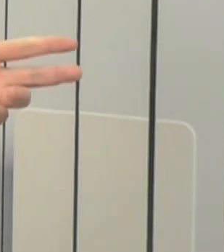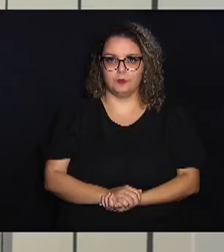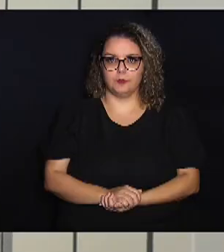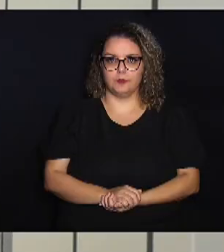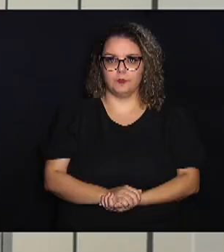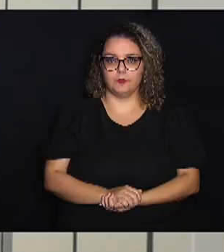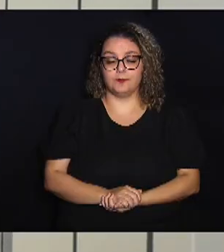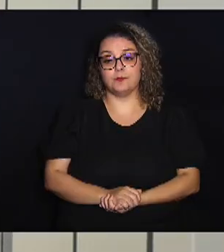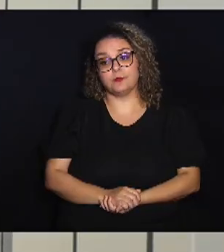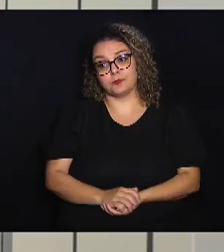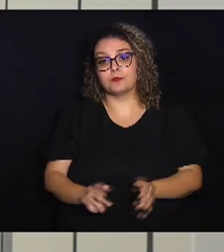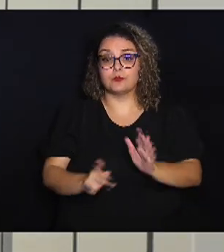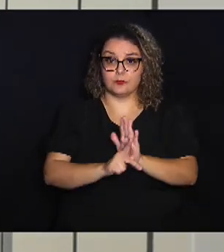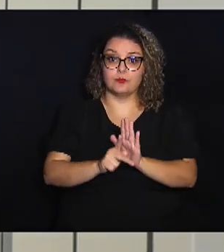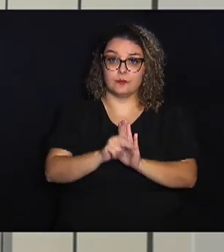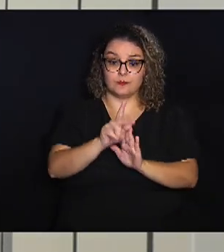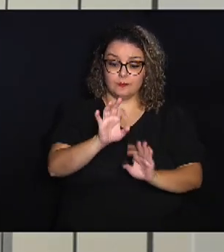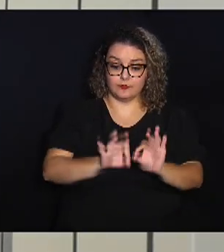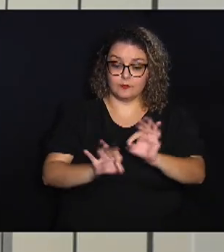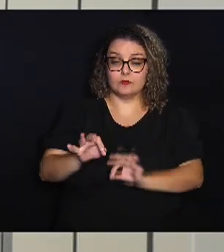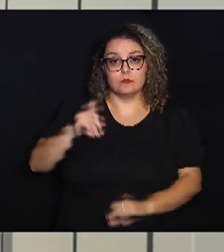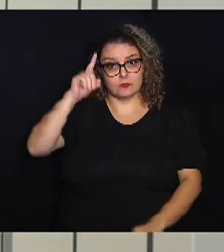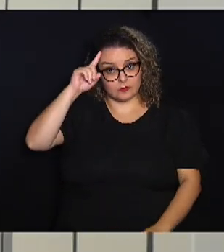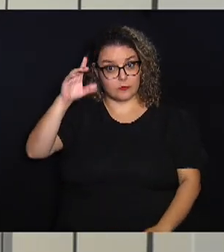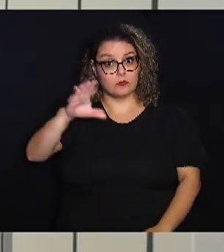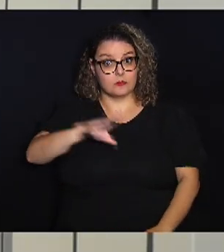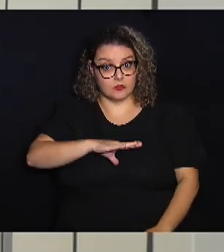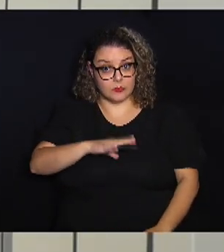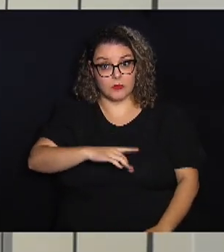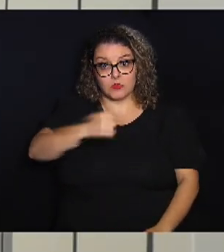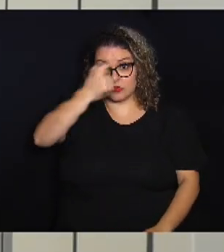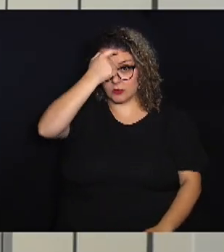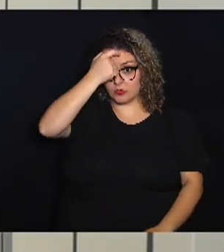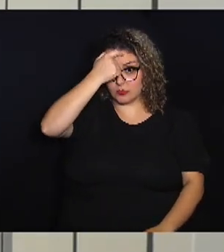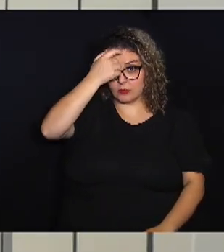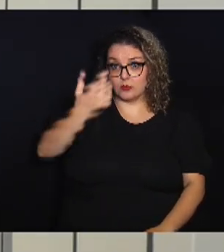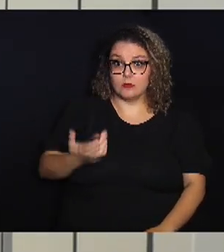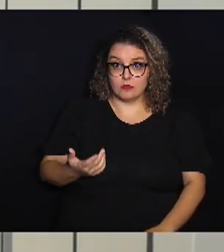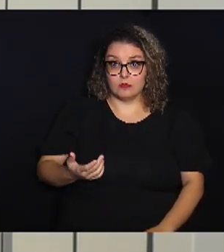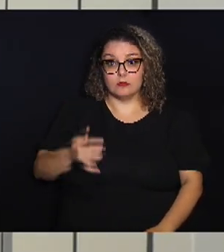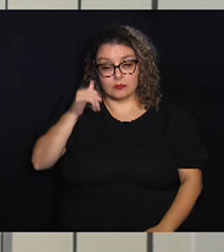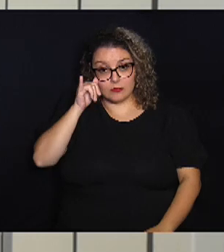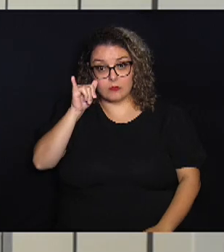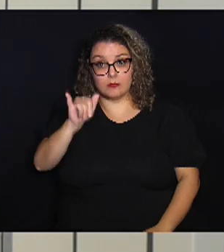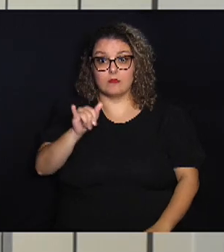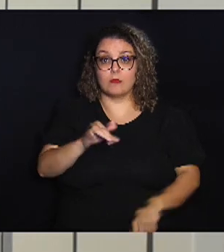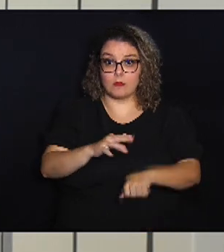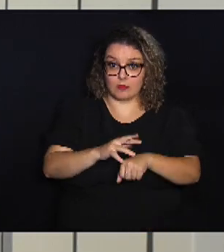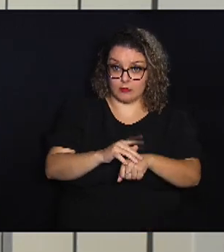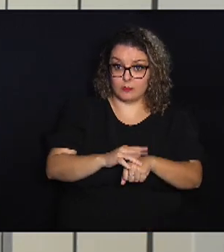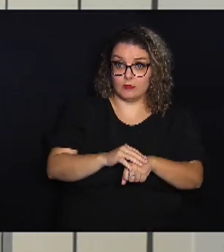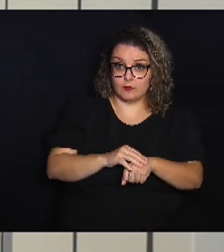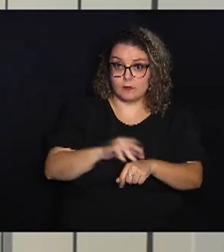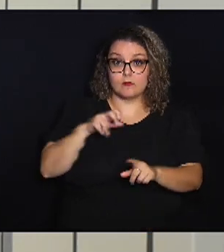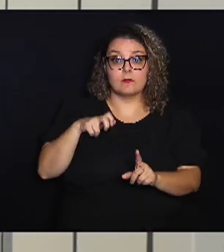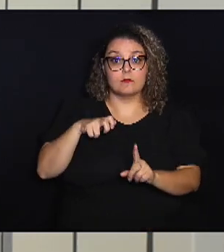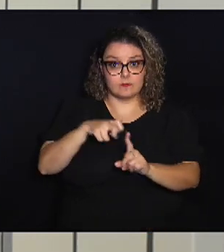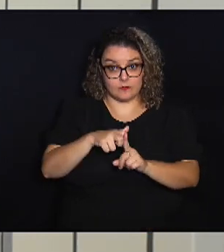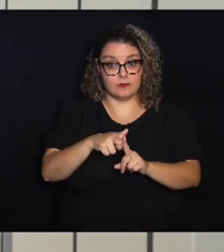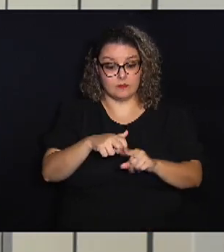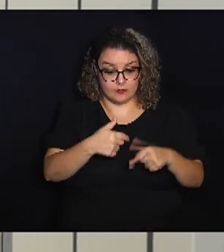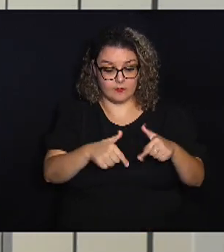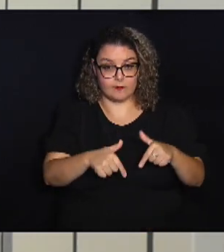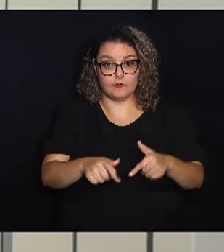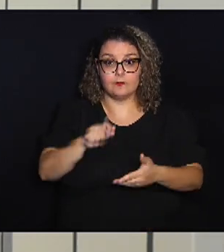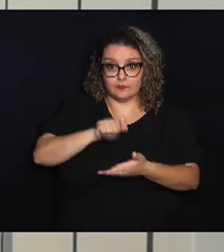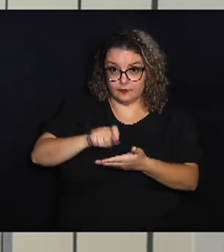O projeto que institui o Dia Municipal da Conscientização sobre Prevenção de Doenças e Acidentes de Trabalho, de